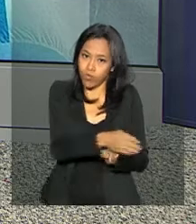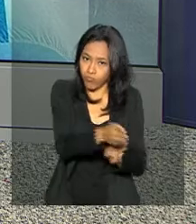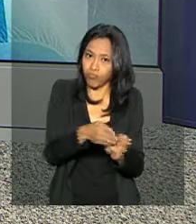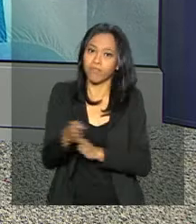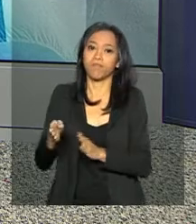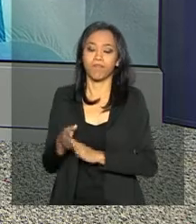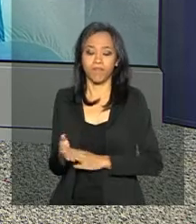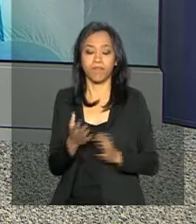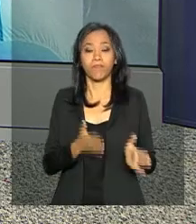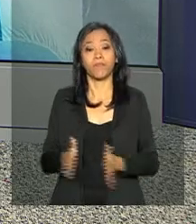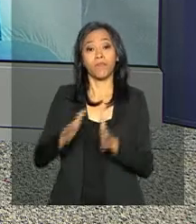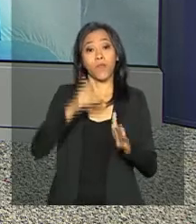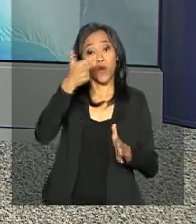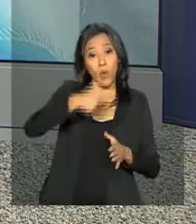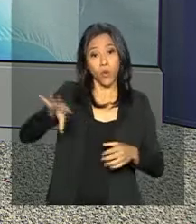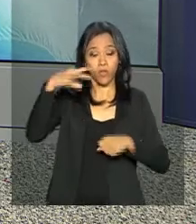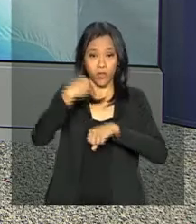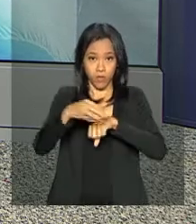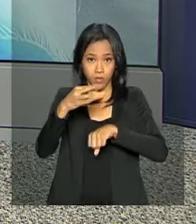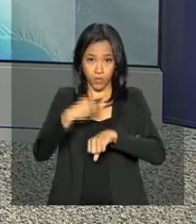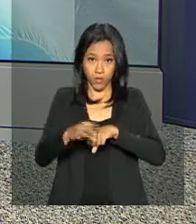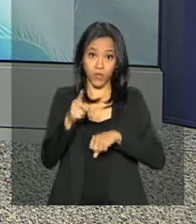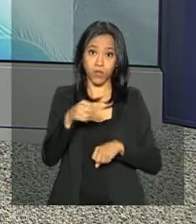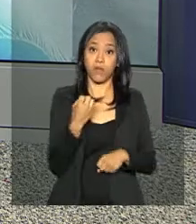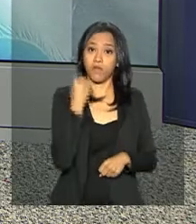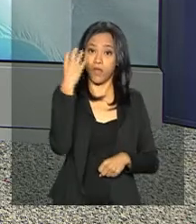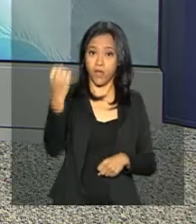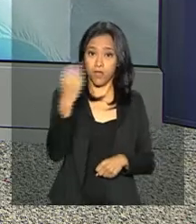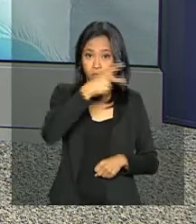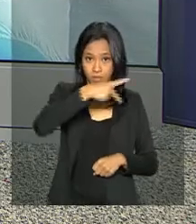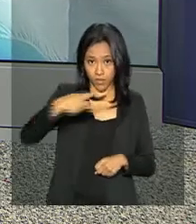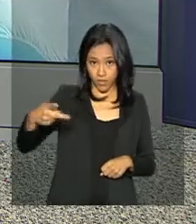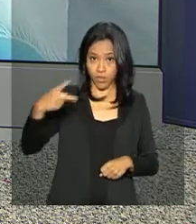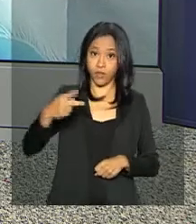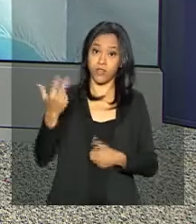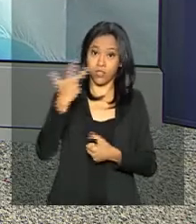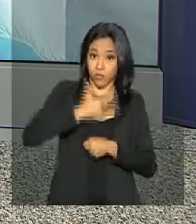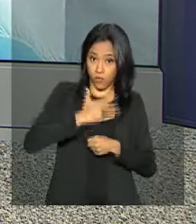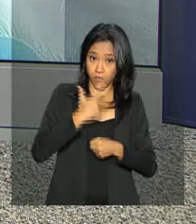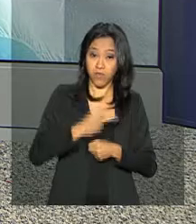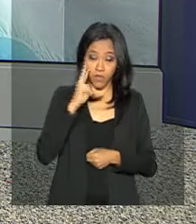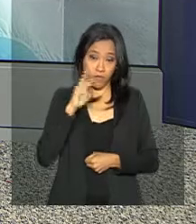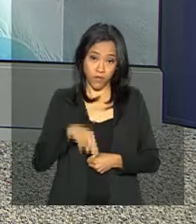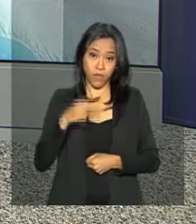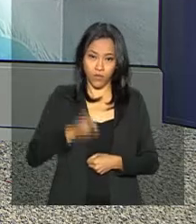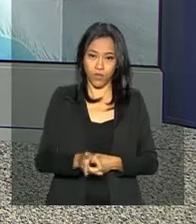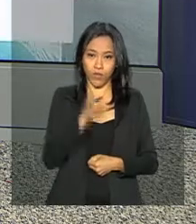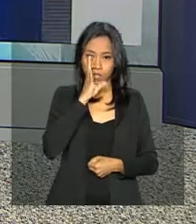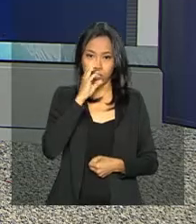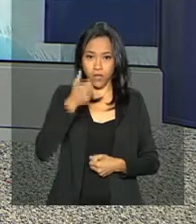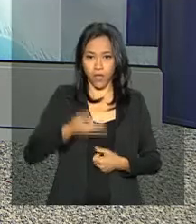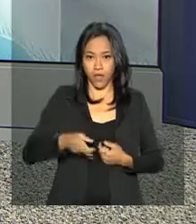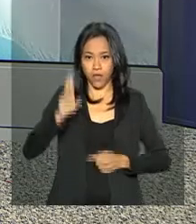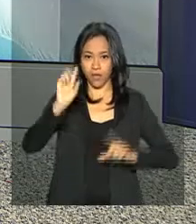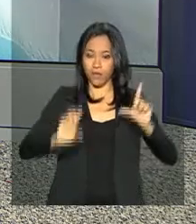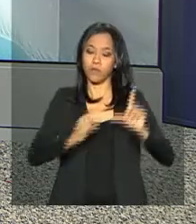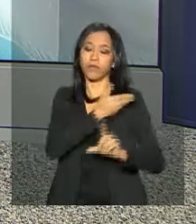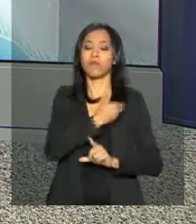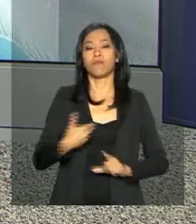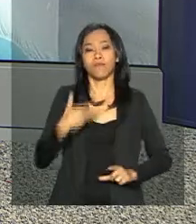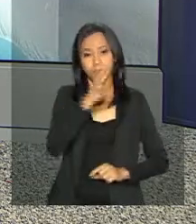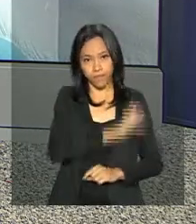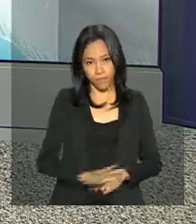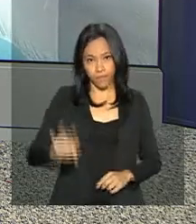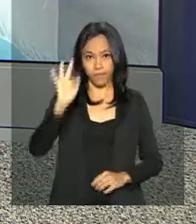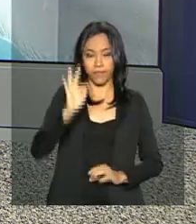outras informações sobre a viagem do presidente temer a guatemala ao longo da nossa programação continua com a gente na nbr a tv do governo